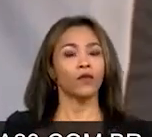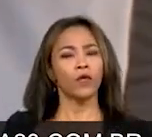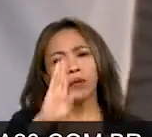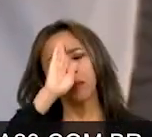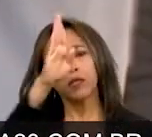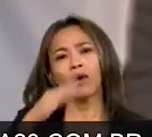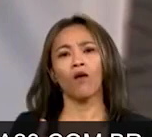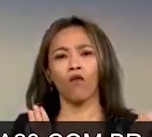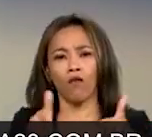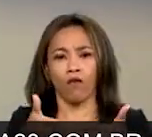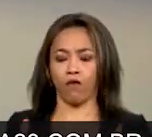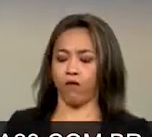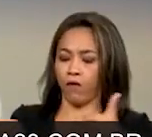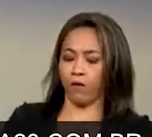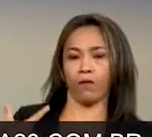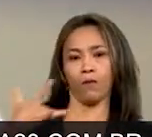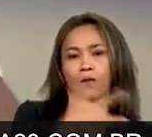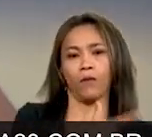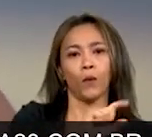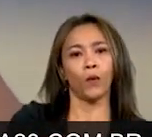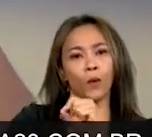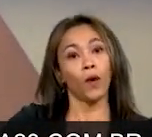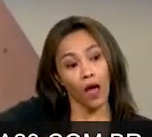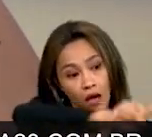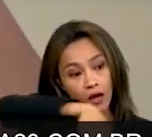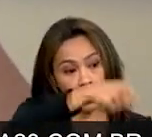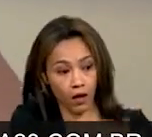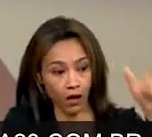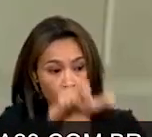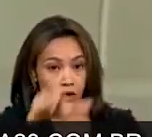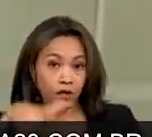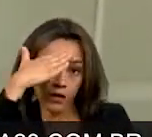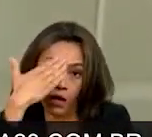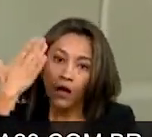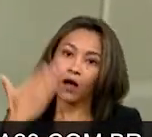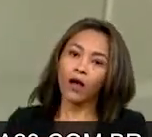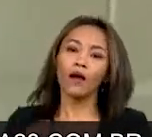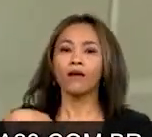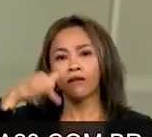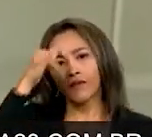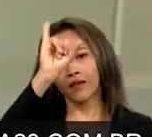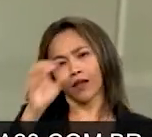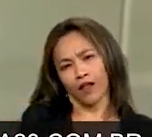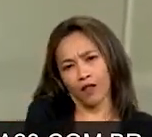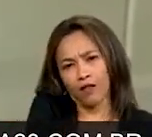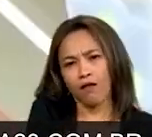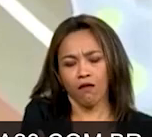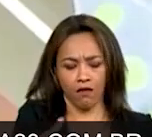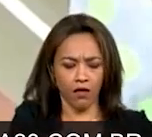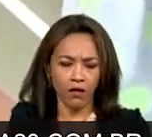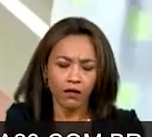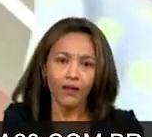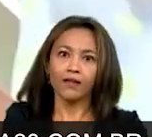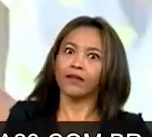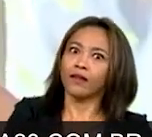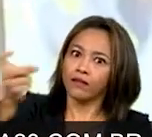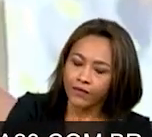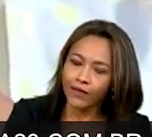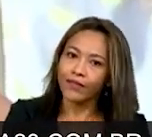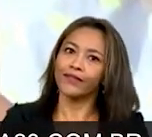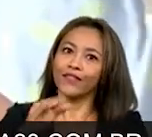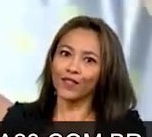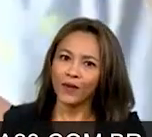do Ministério da Saúde é reconquistar a confiança da população para evitar novas epidemias e a volta das